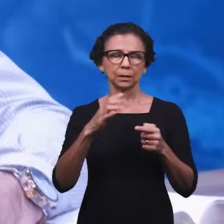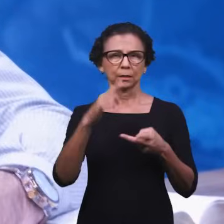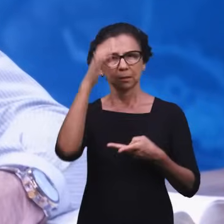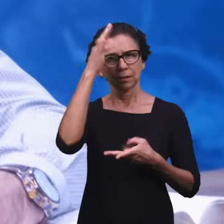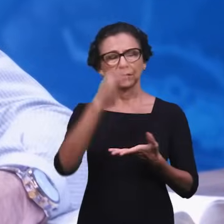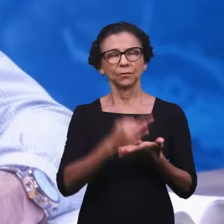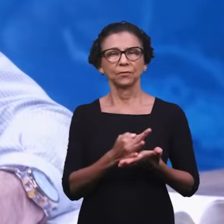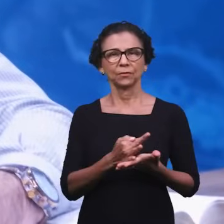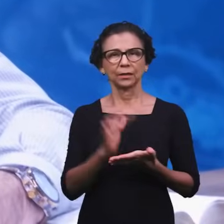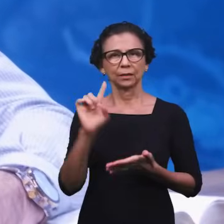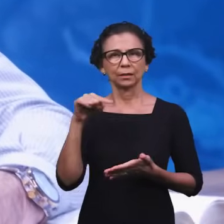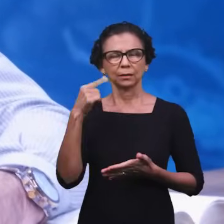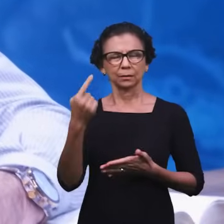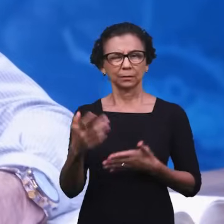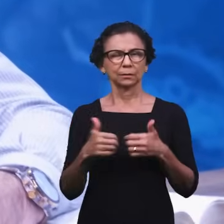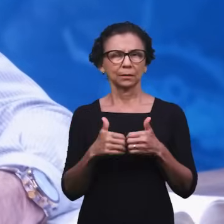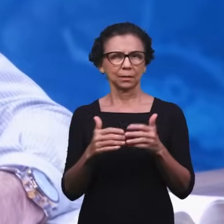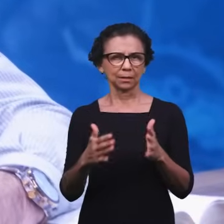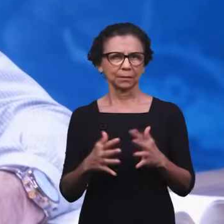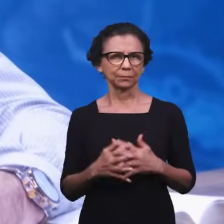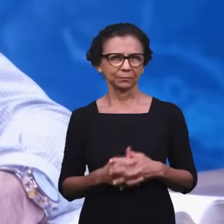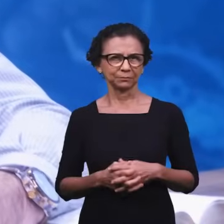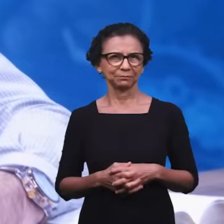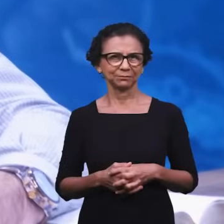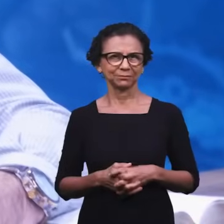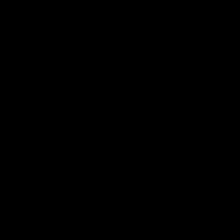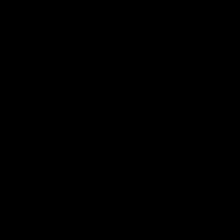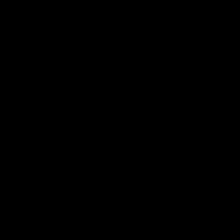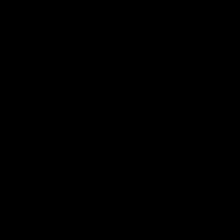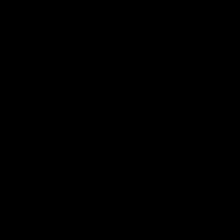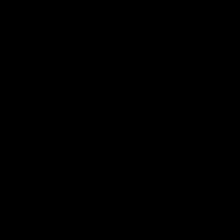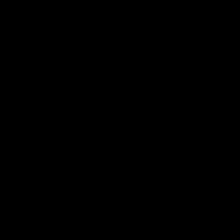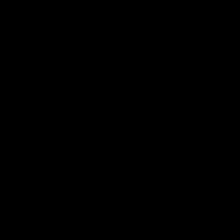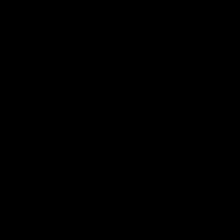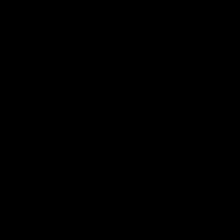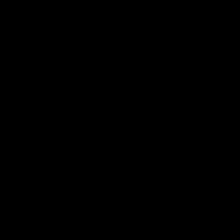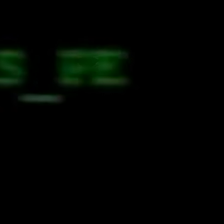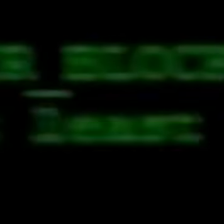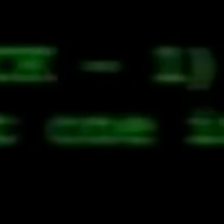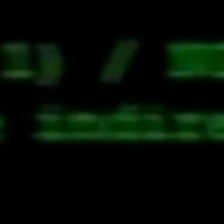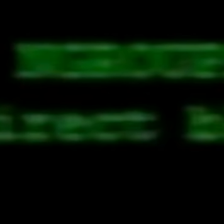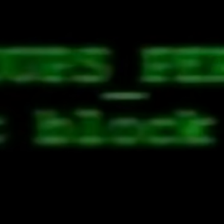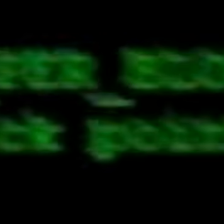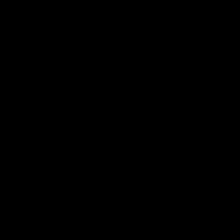Portanto, logo após a vinheta, programa Ciência e Fé.